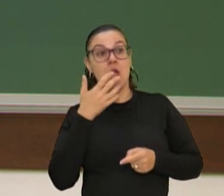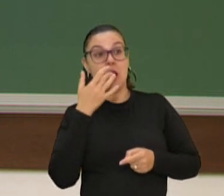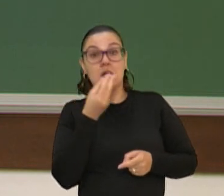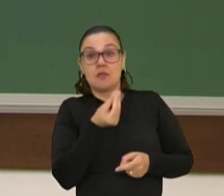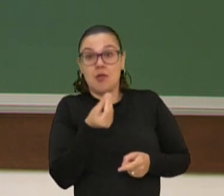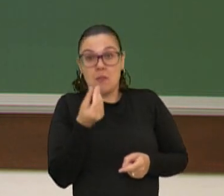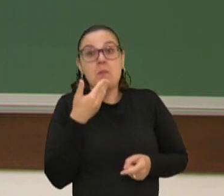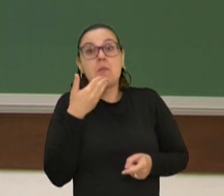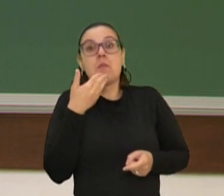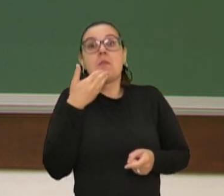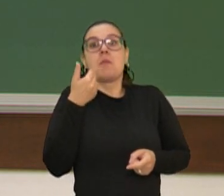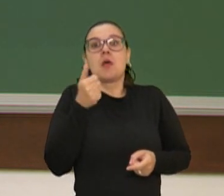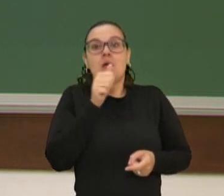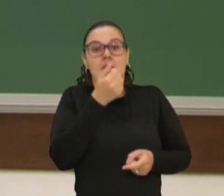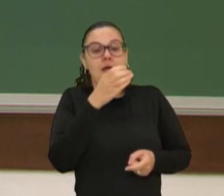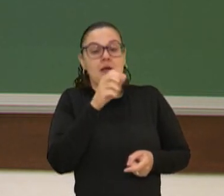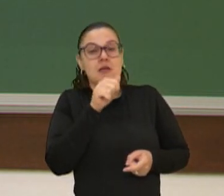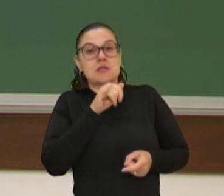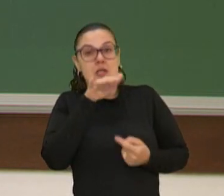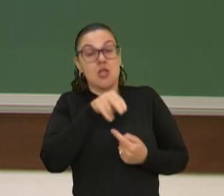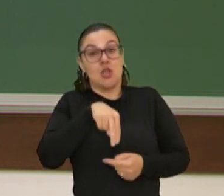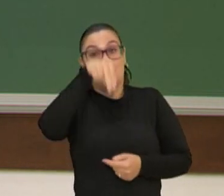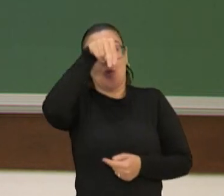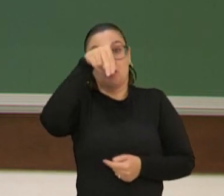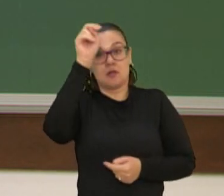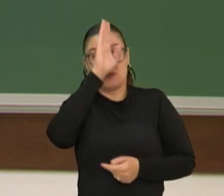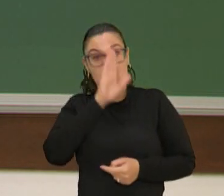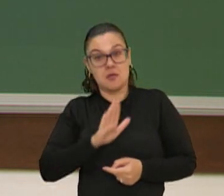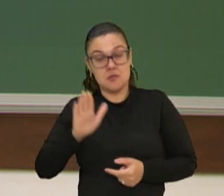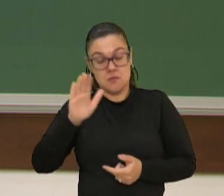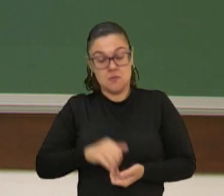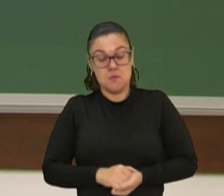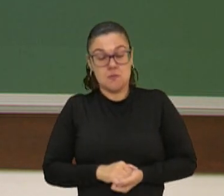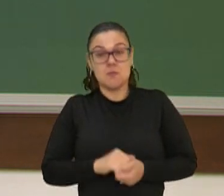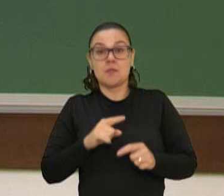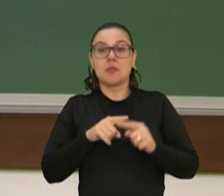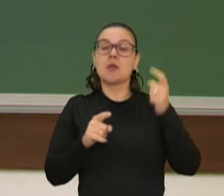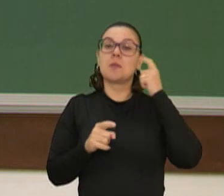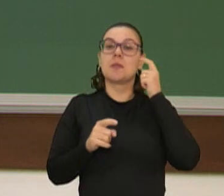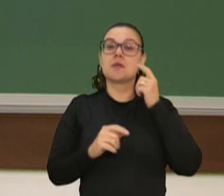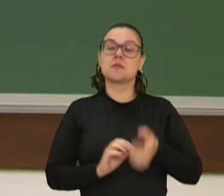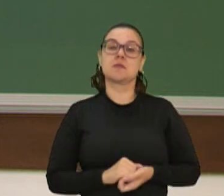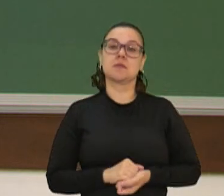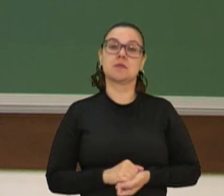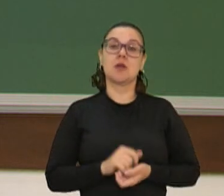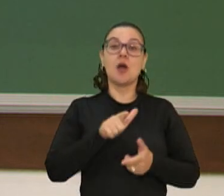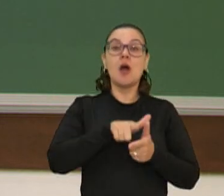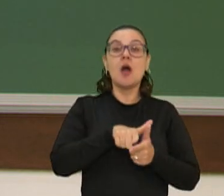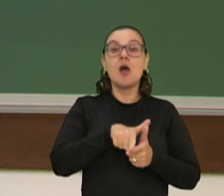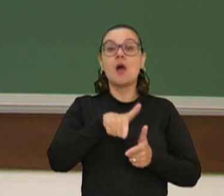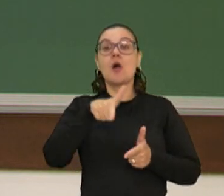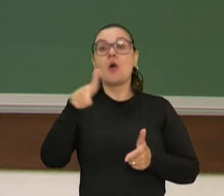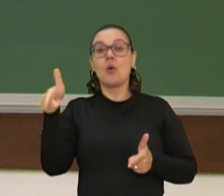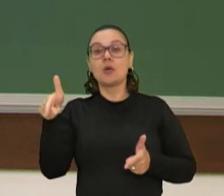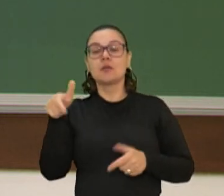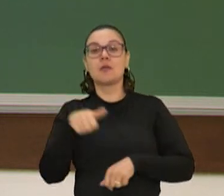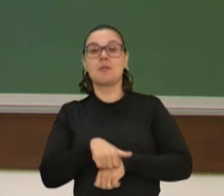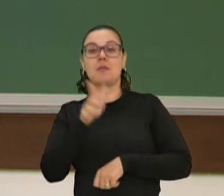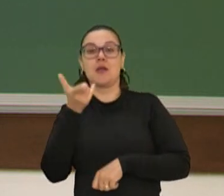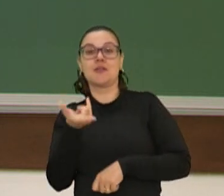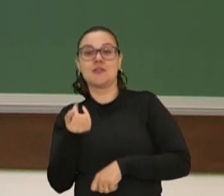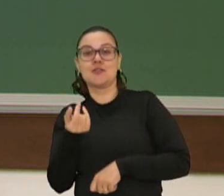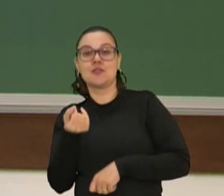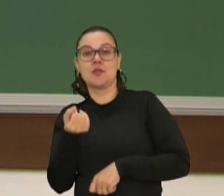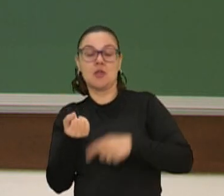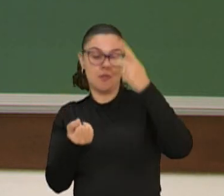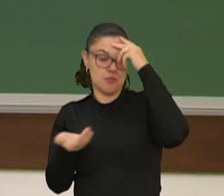muito melhor que o açaí que vem do norte do país. Mas agora pense, é uma outra forma de renda. Agora, e